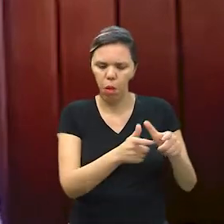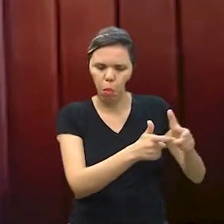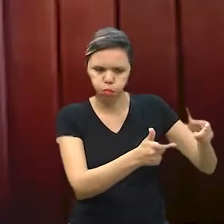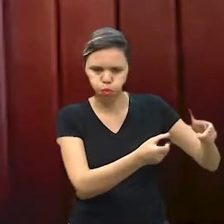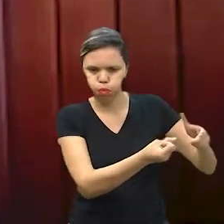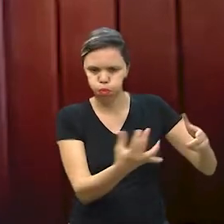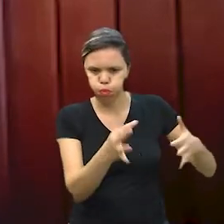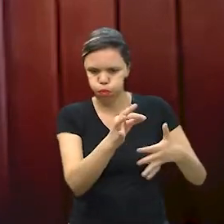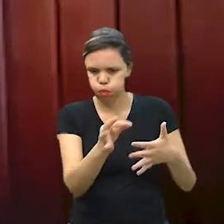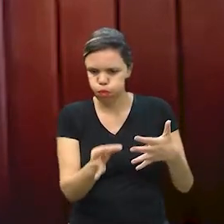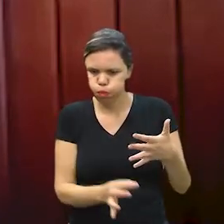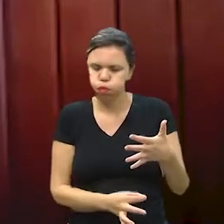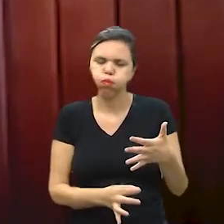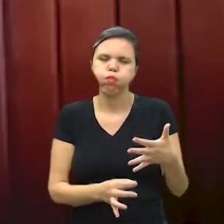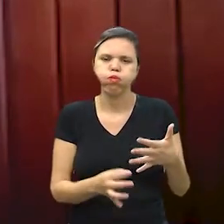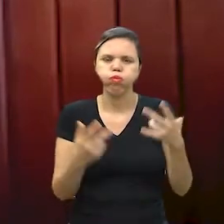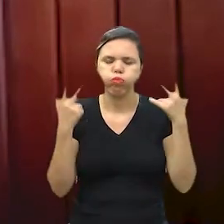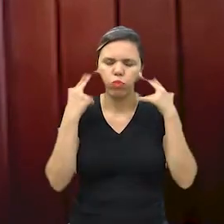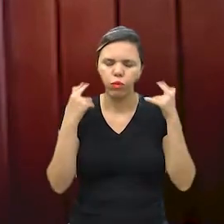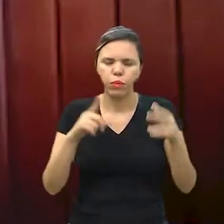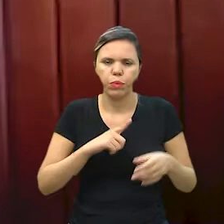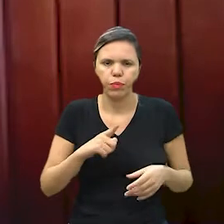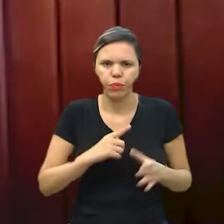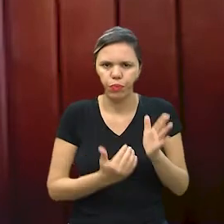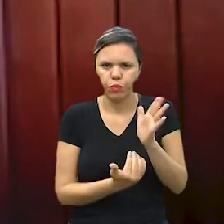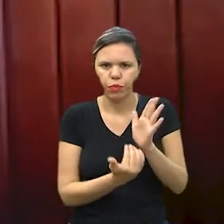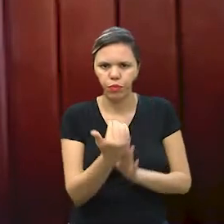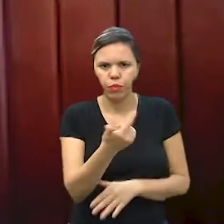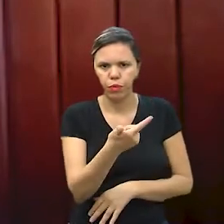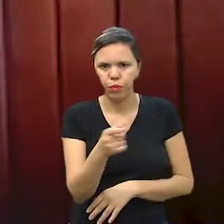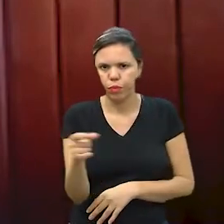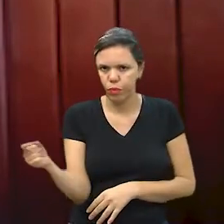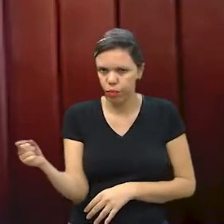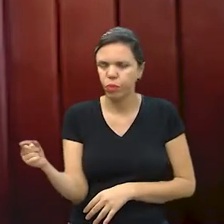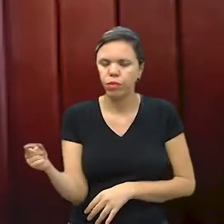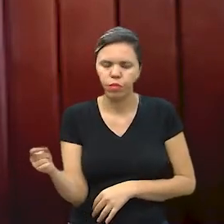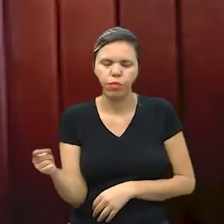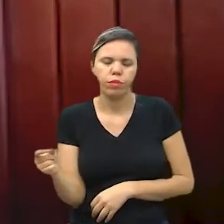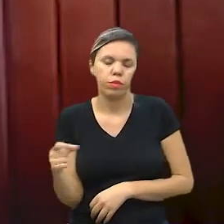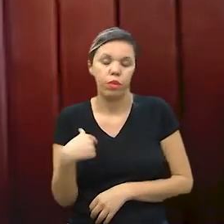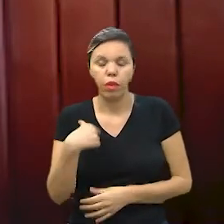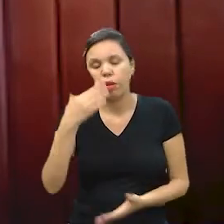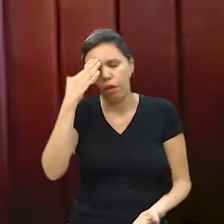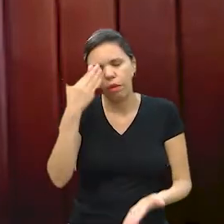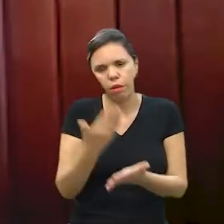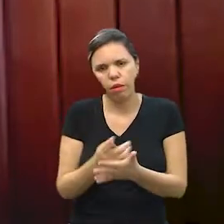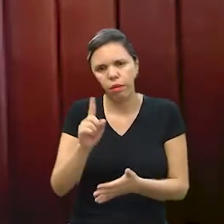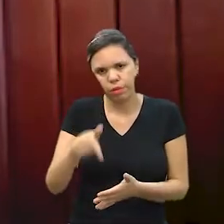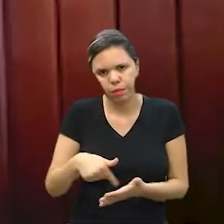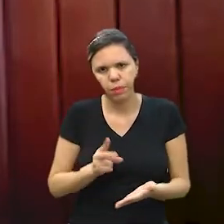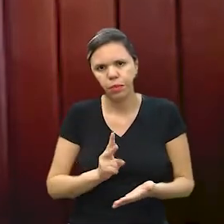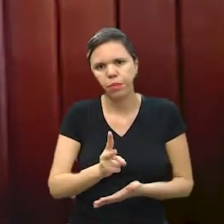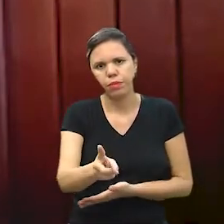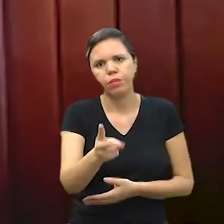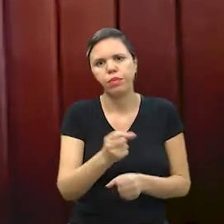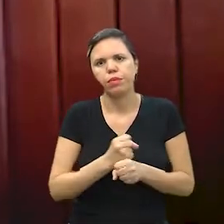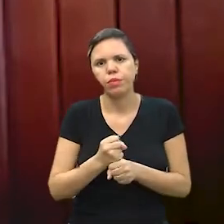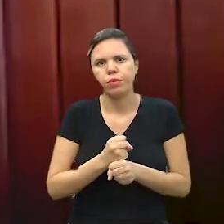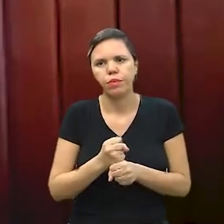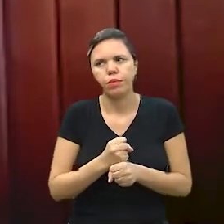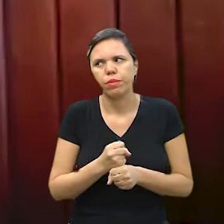né, ele teve um salto em 2020, né, e eu acredito que isso vai se manter para os próximos